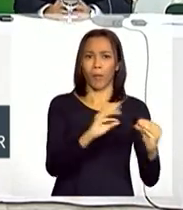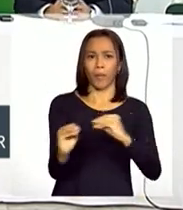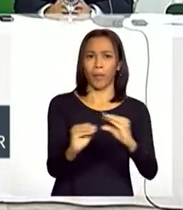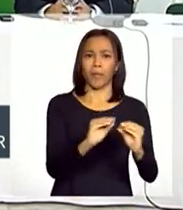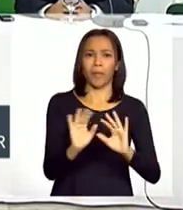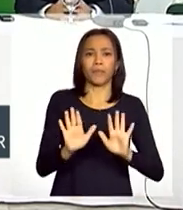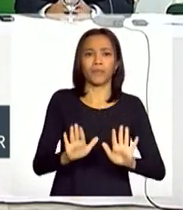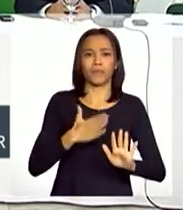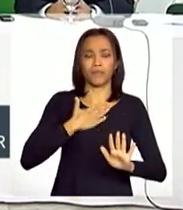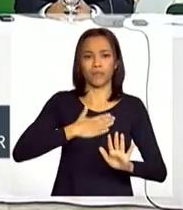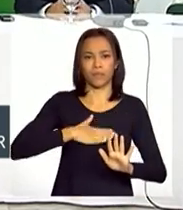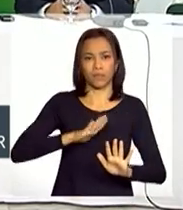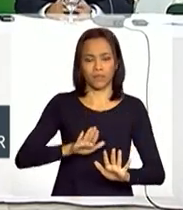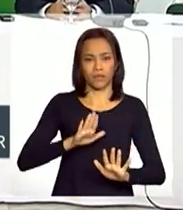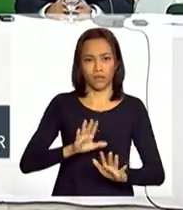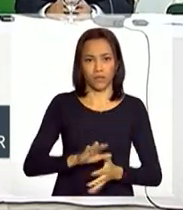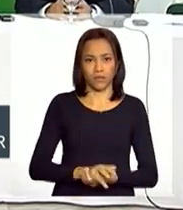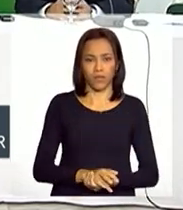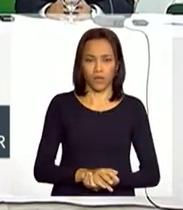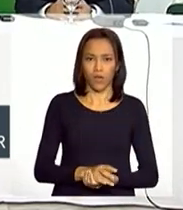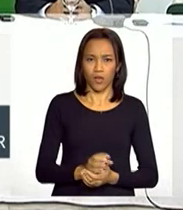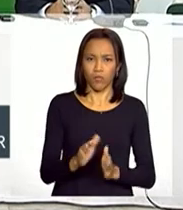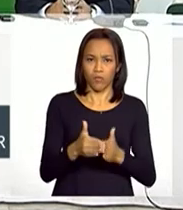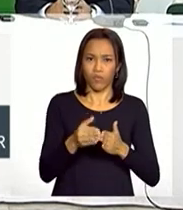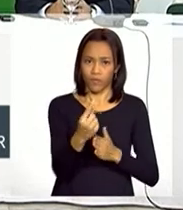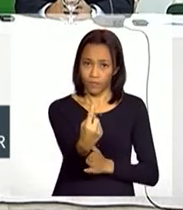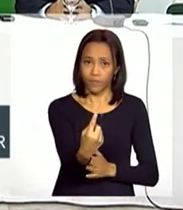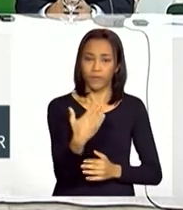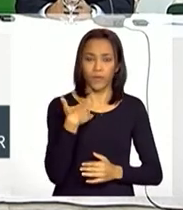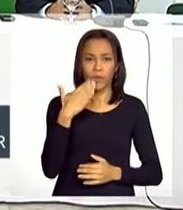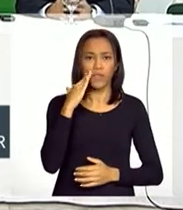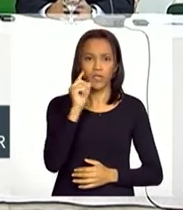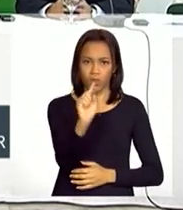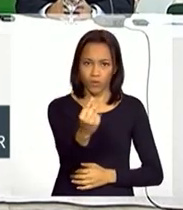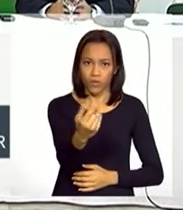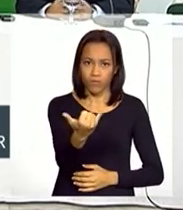também uma coisa mas eu não consigo então uma só fala eu prefiro caiu